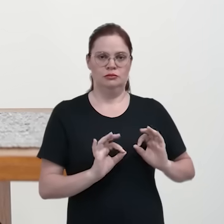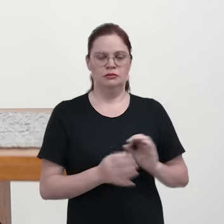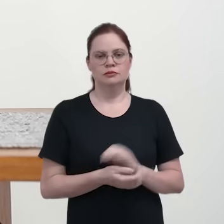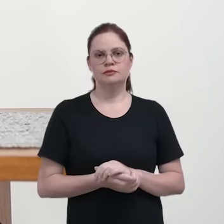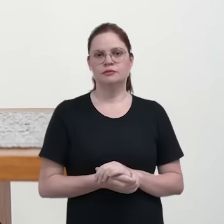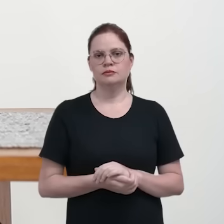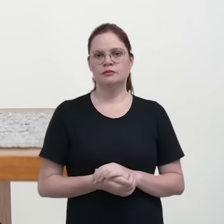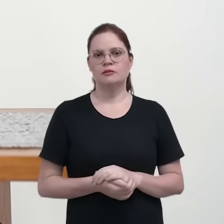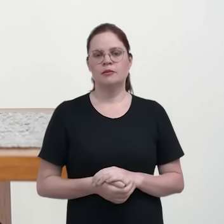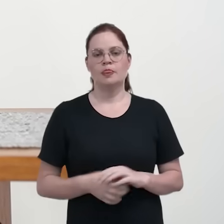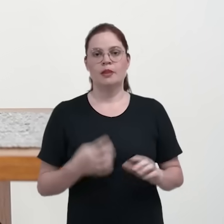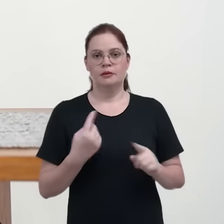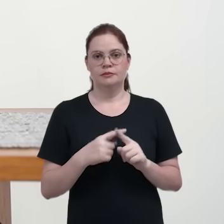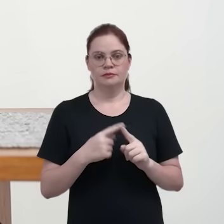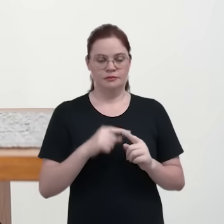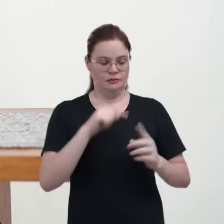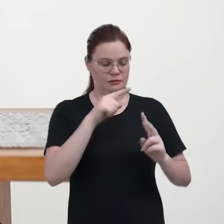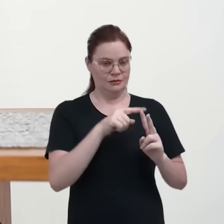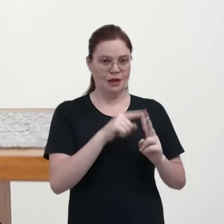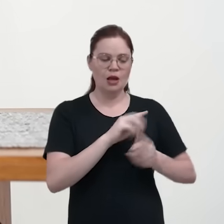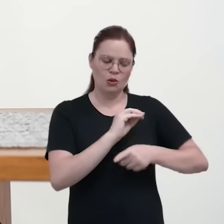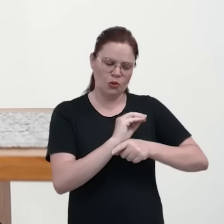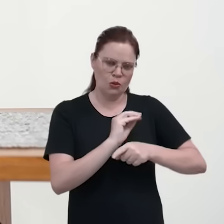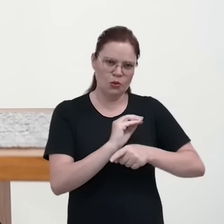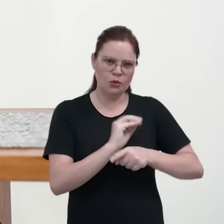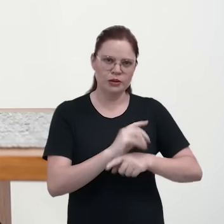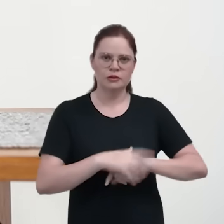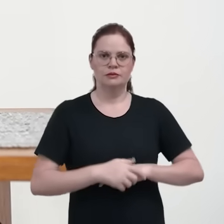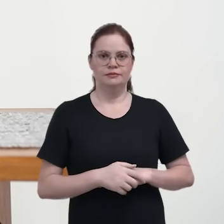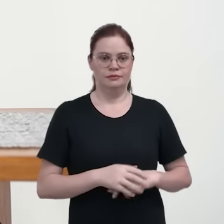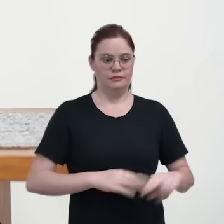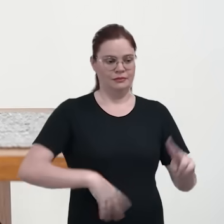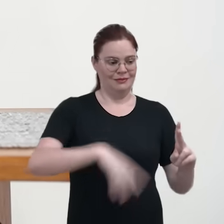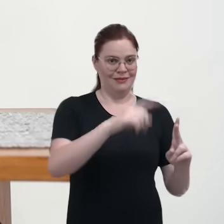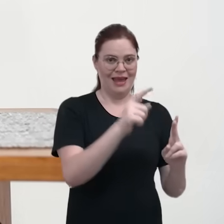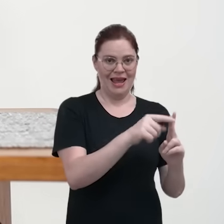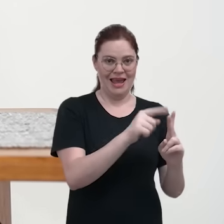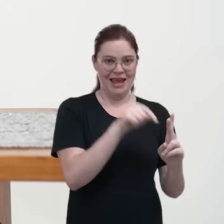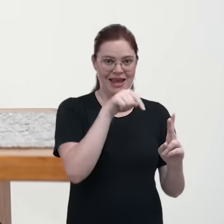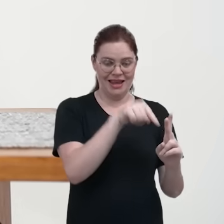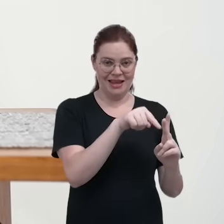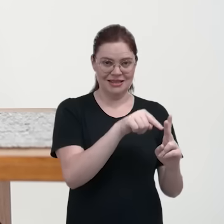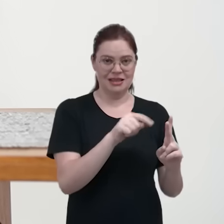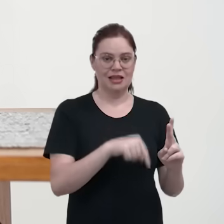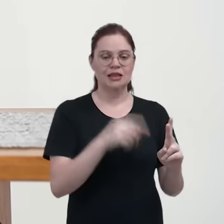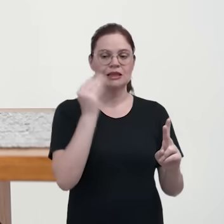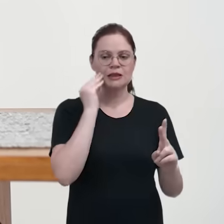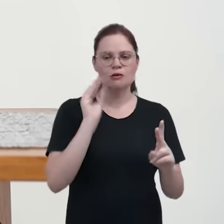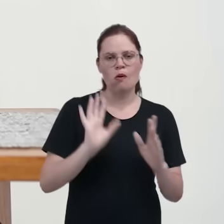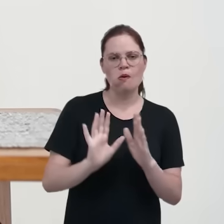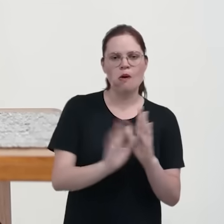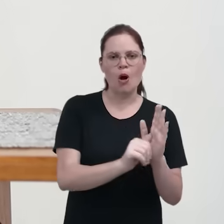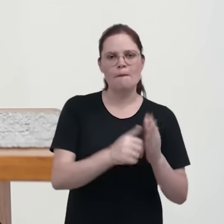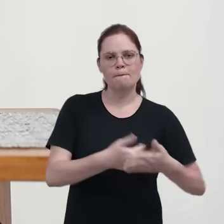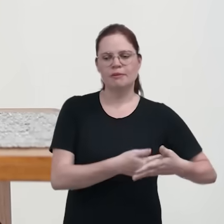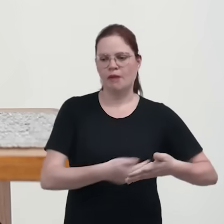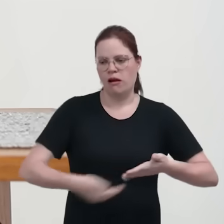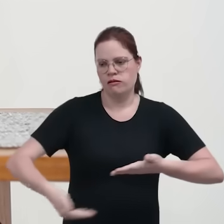que não cuidou do seu filho e o perdeu, queria outro filho para tirar a vida dele